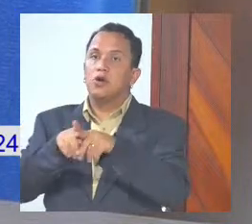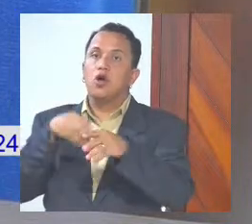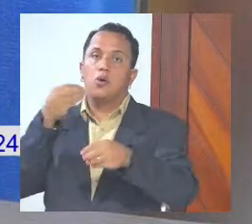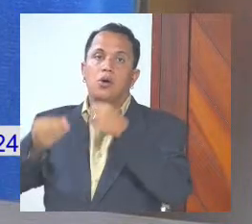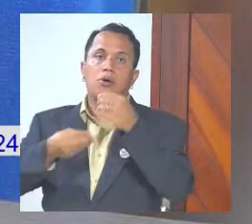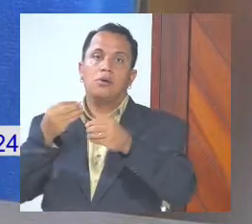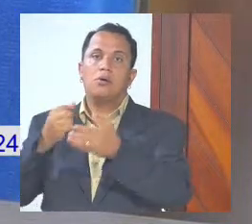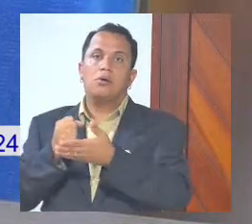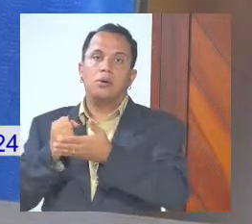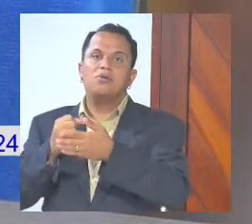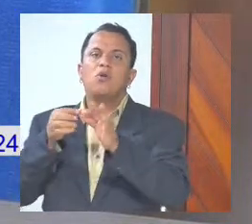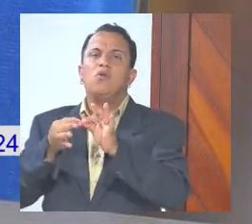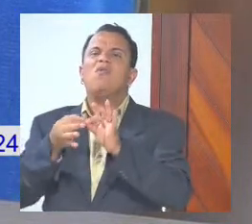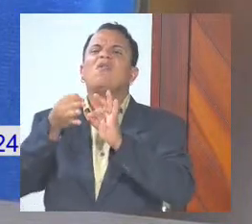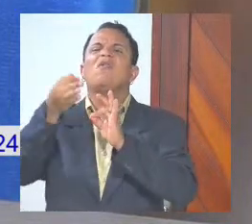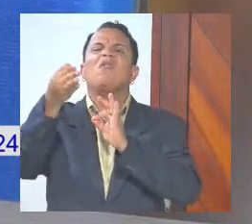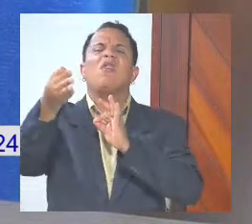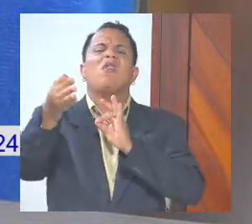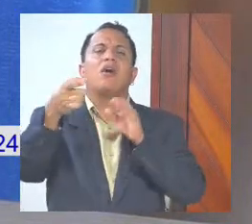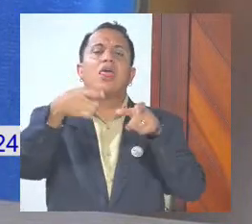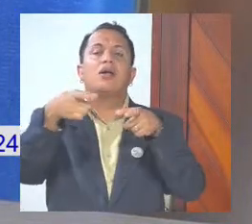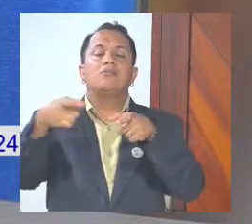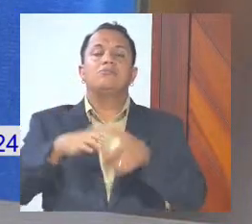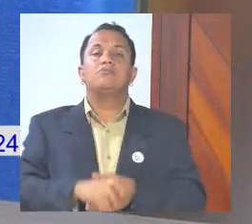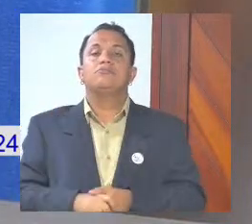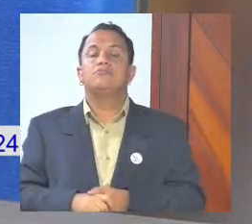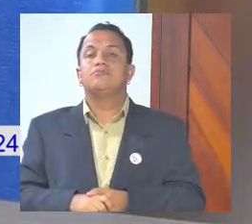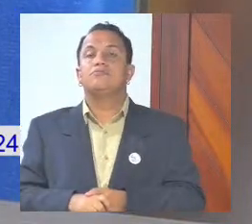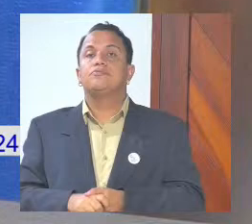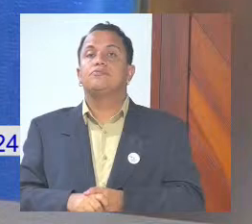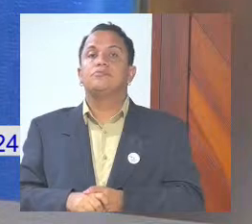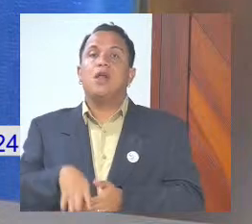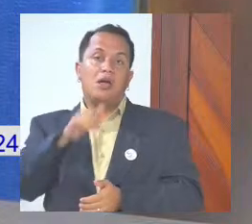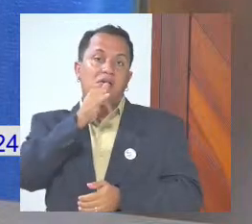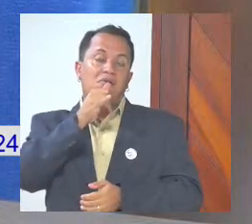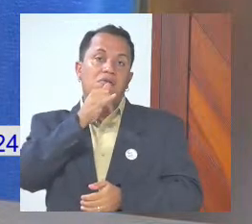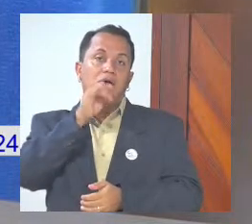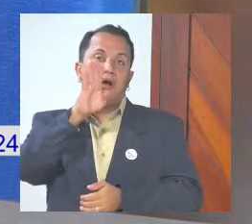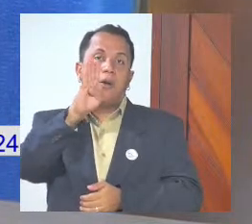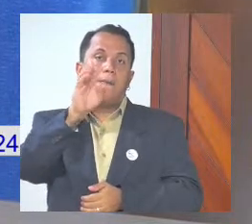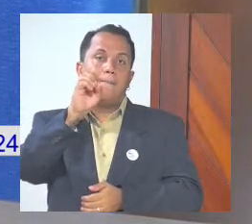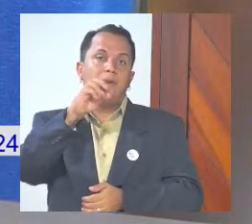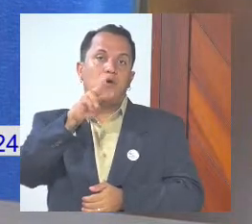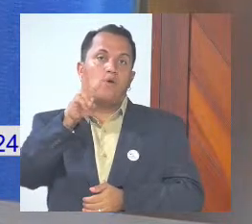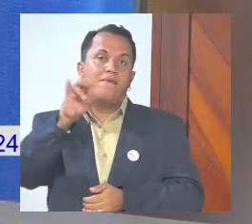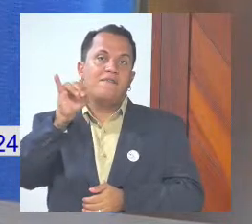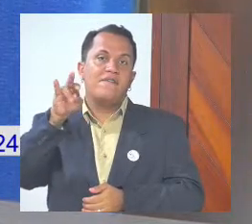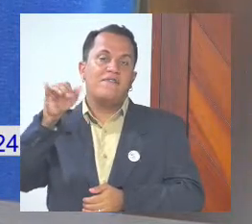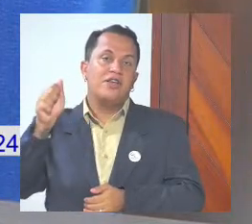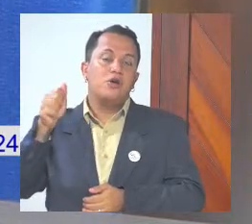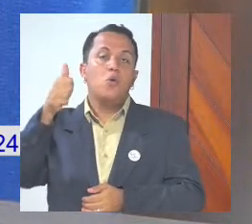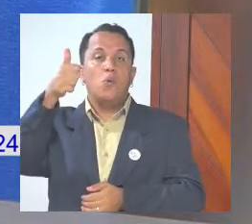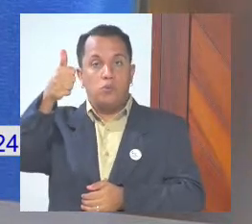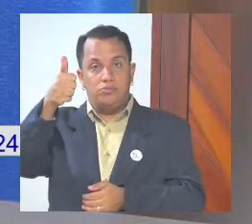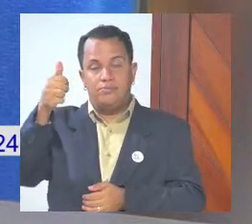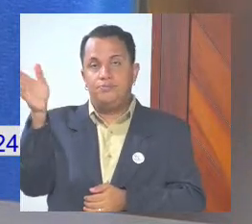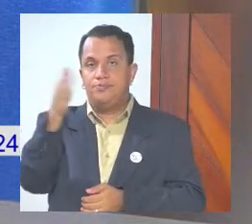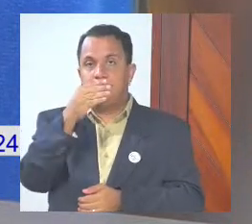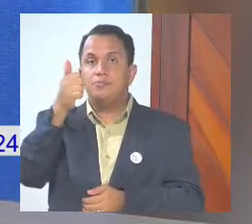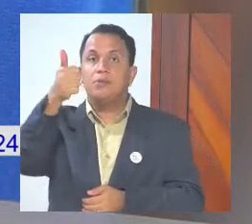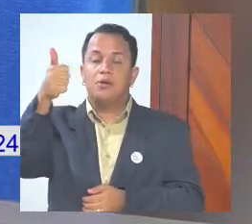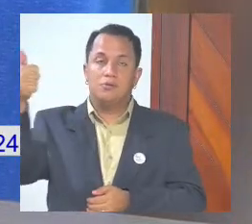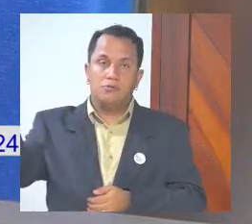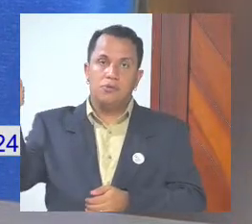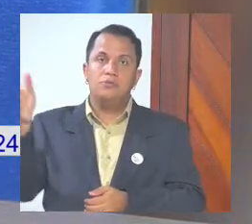os bairros mais distantes, dentre estes, o residencial Bom Viver 1 e 2 e o